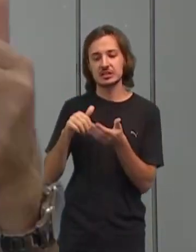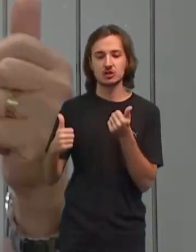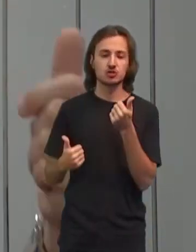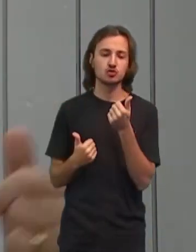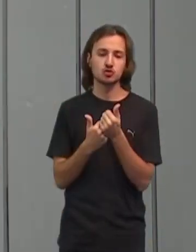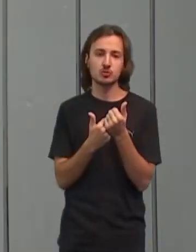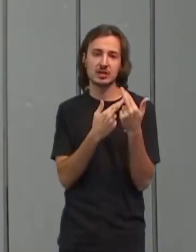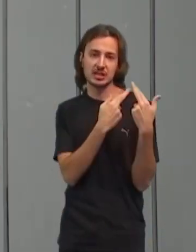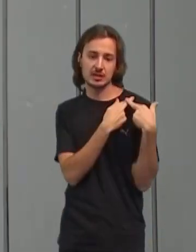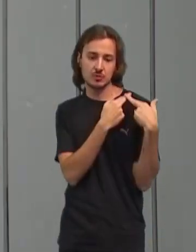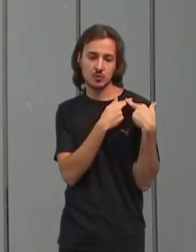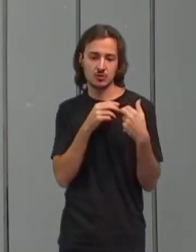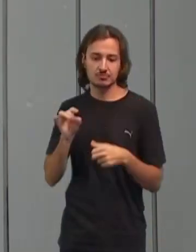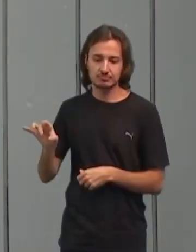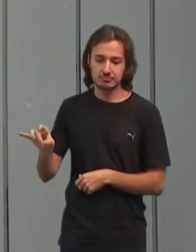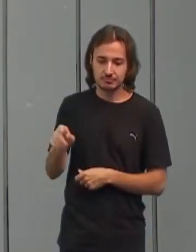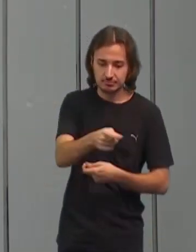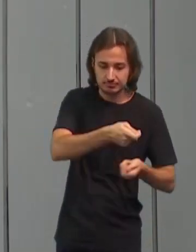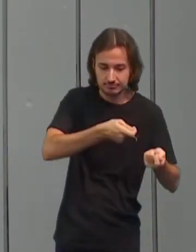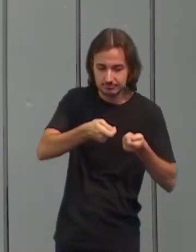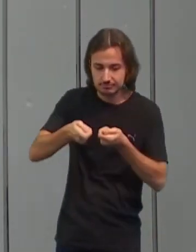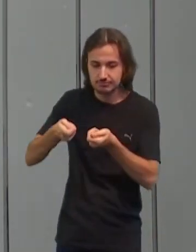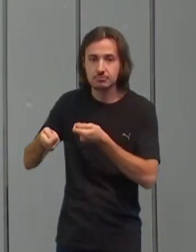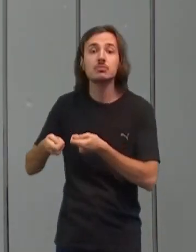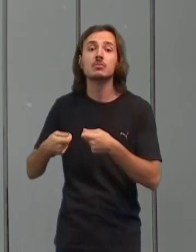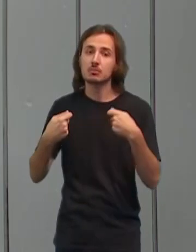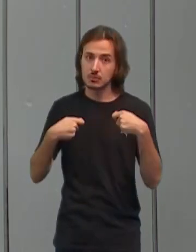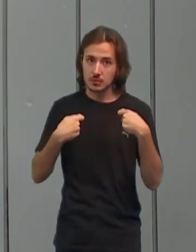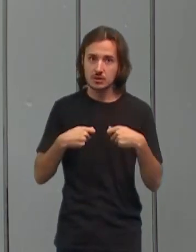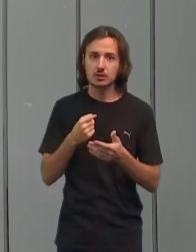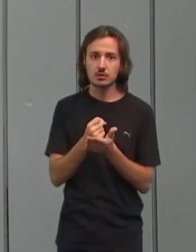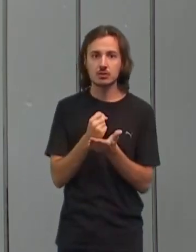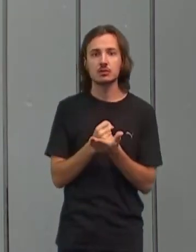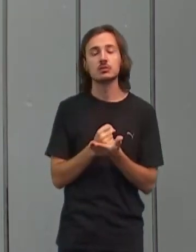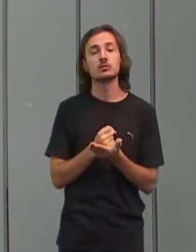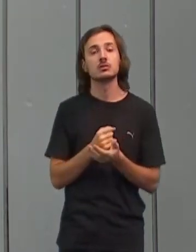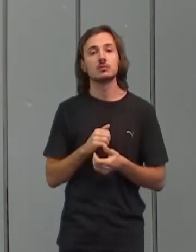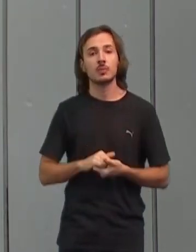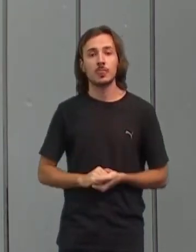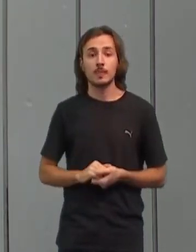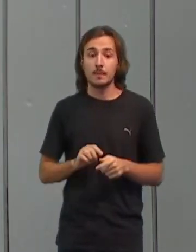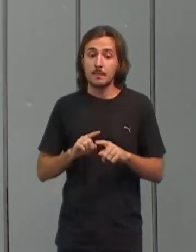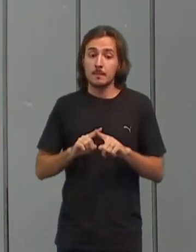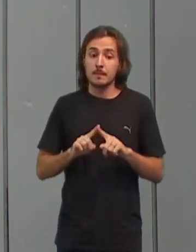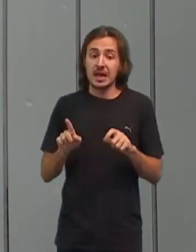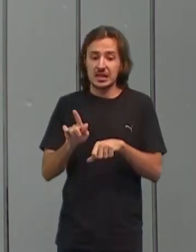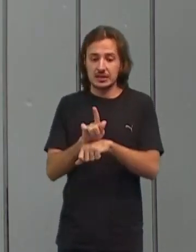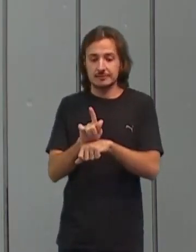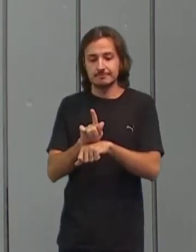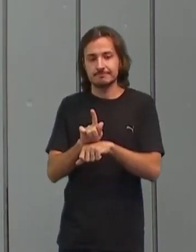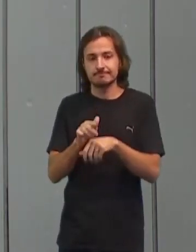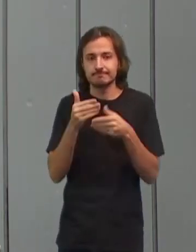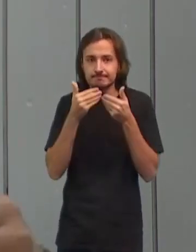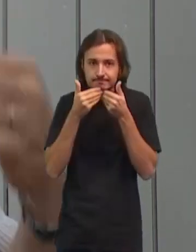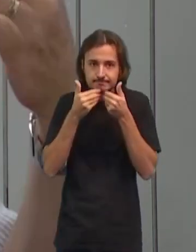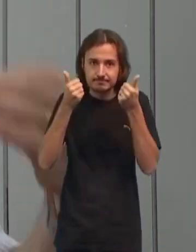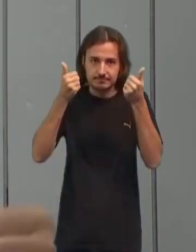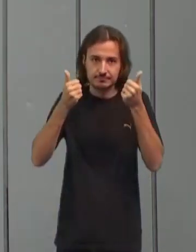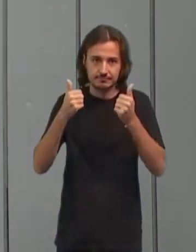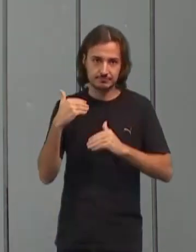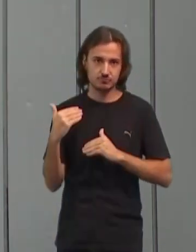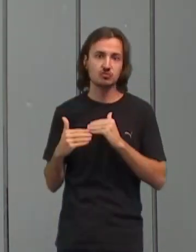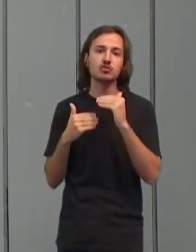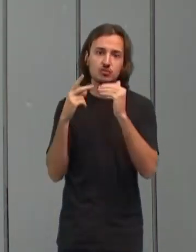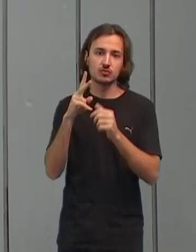essas unidades gestoras, mas isso vai fazer avançar muito a gestão em relação às unidades básicas de saúde. Você vê que, com